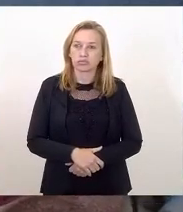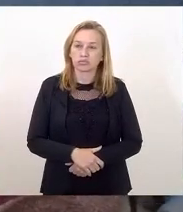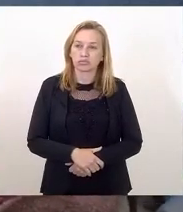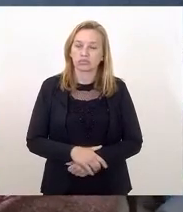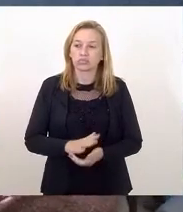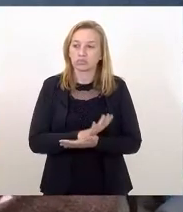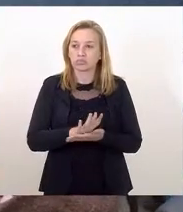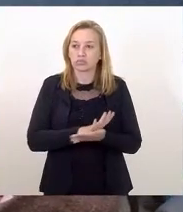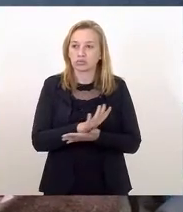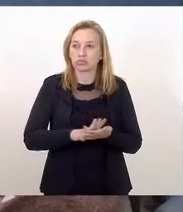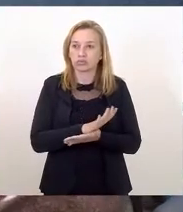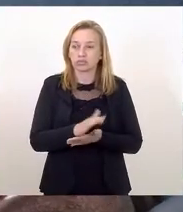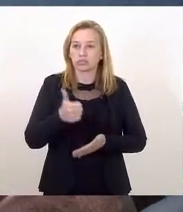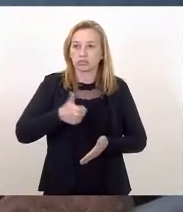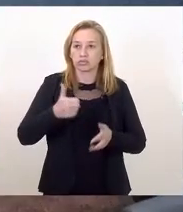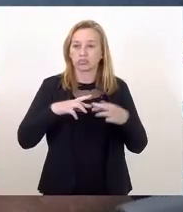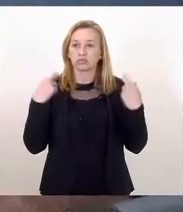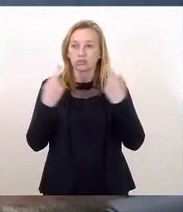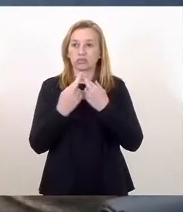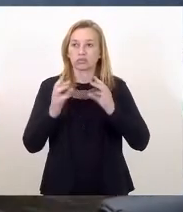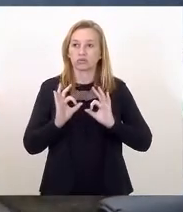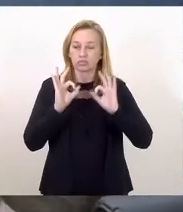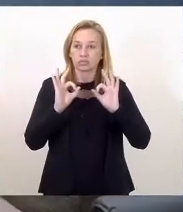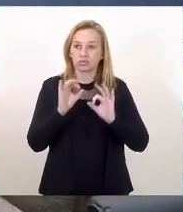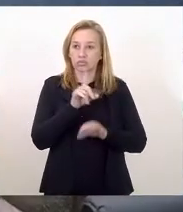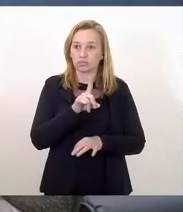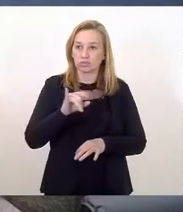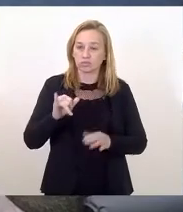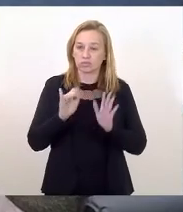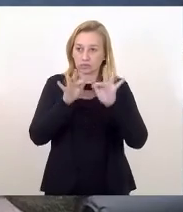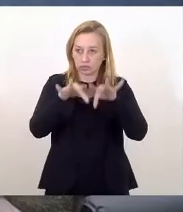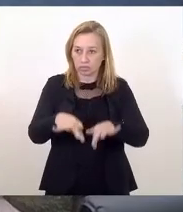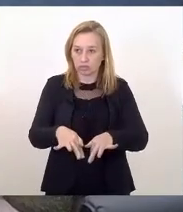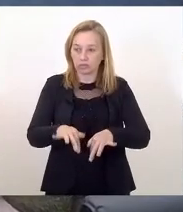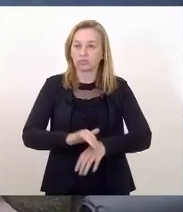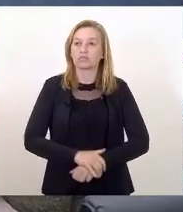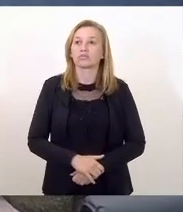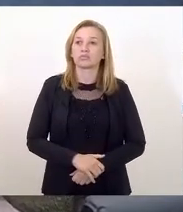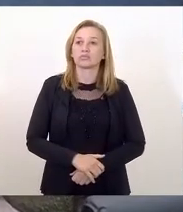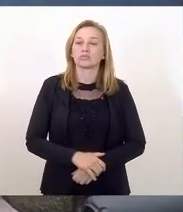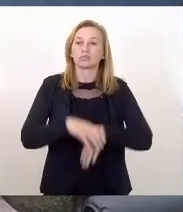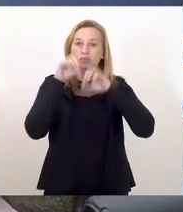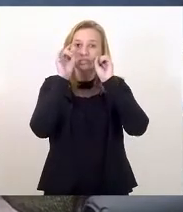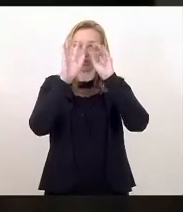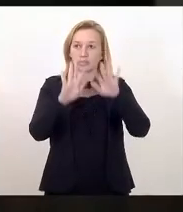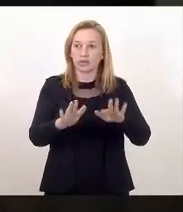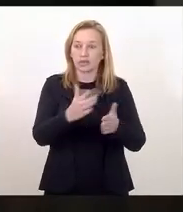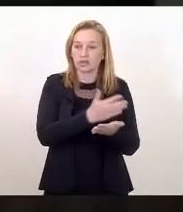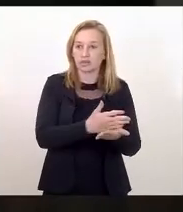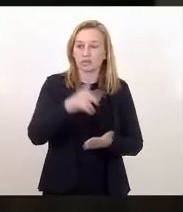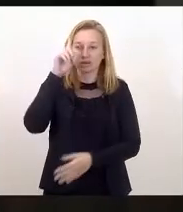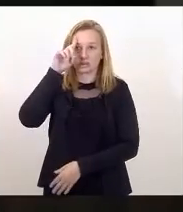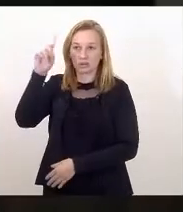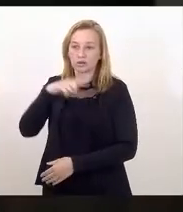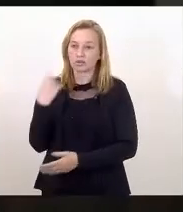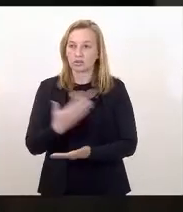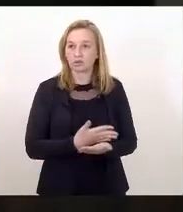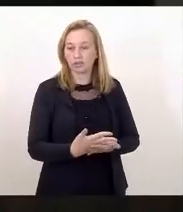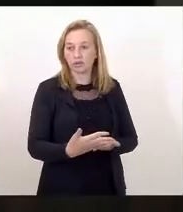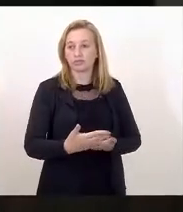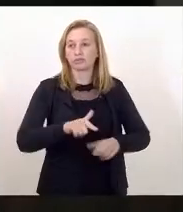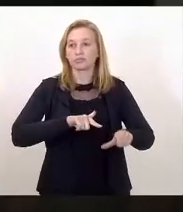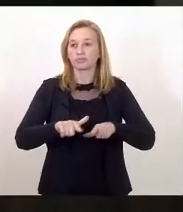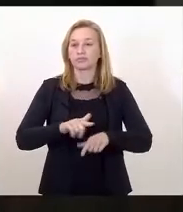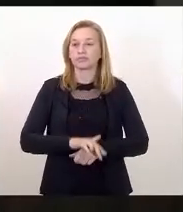Nada mais a tratar na primeira sessão extraordinária, no dia mesmo está encerrada. Havendo número legal sobre a proteção de Deus, iniciamos o nosso